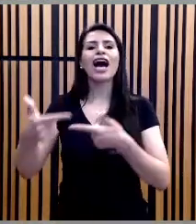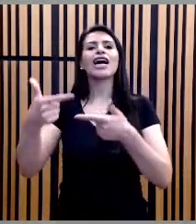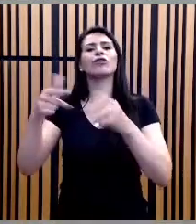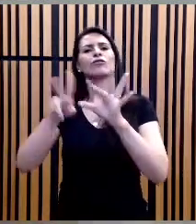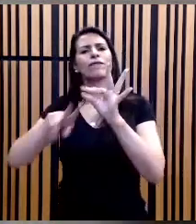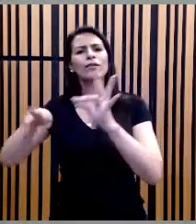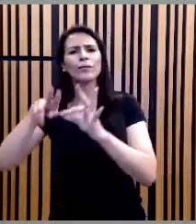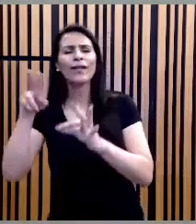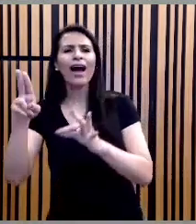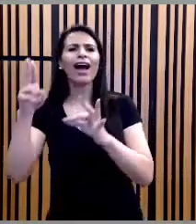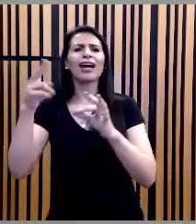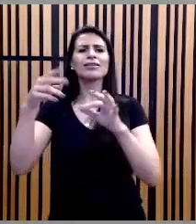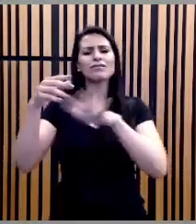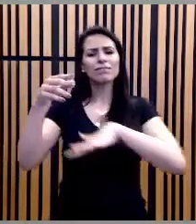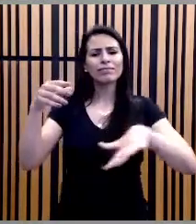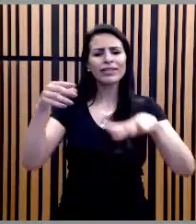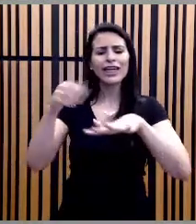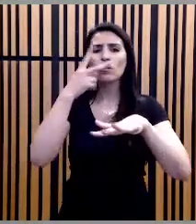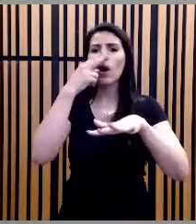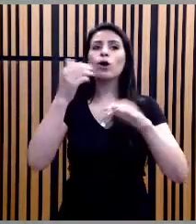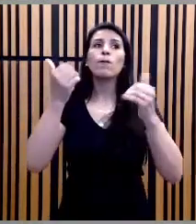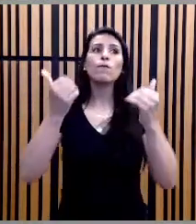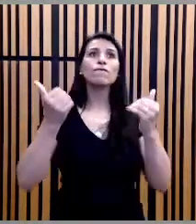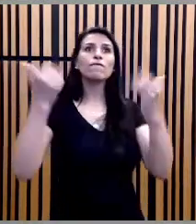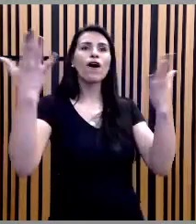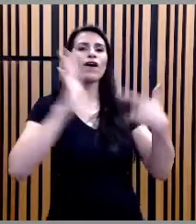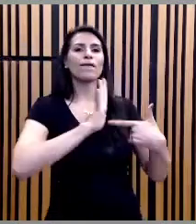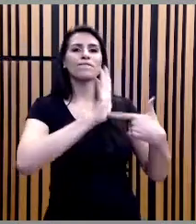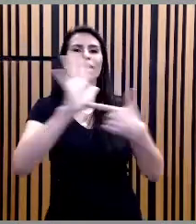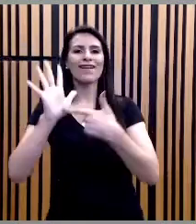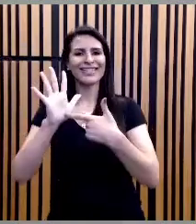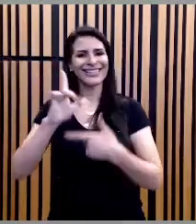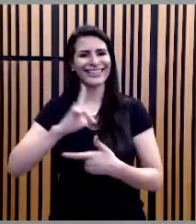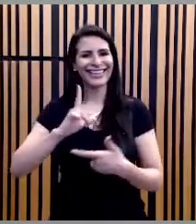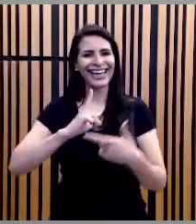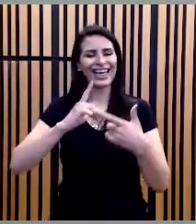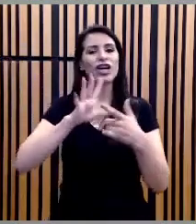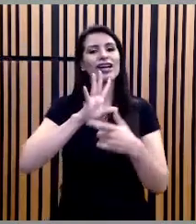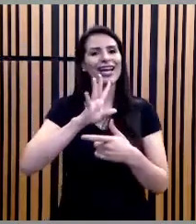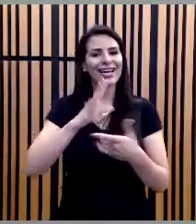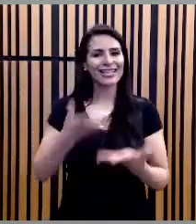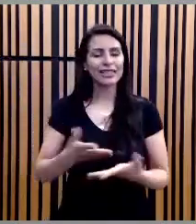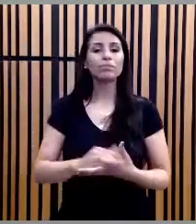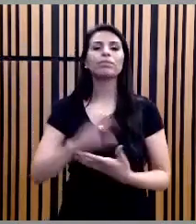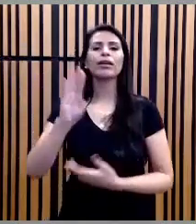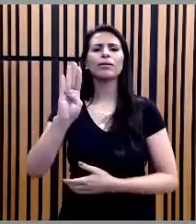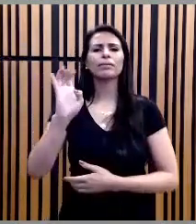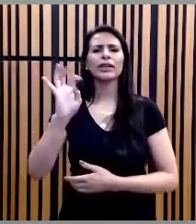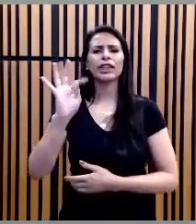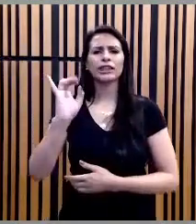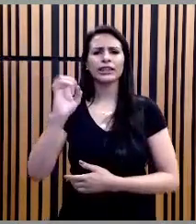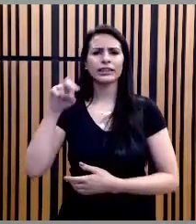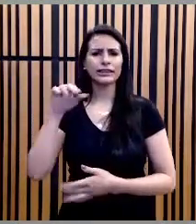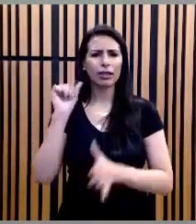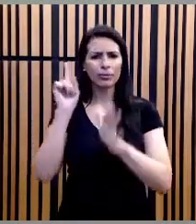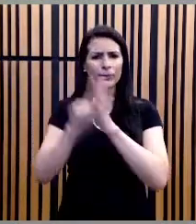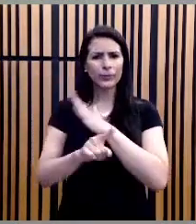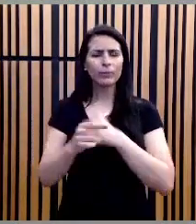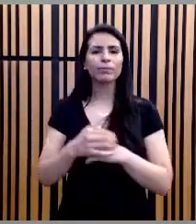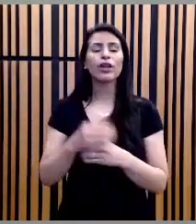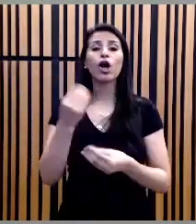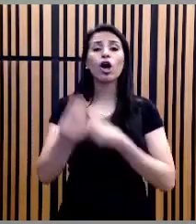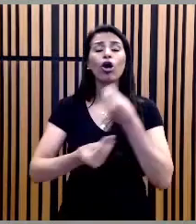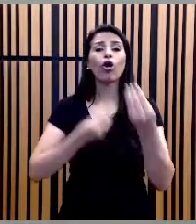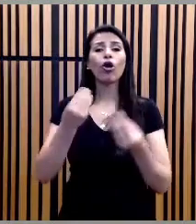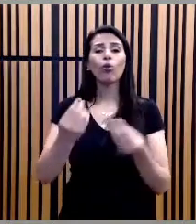ele está chegando além dos nossos muros, né? Então, a Betina está fazendo uma pergunta aqui. Como é que eu posso fazer uma parceria